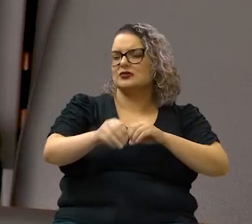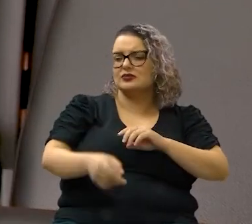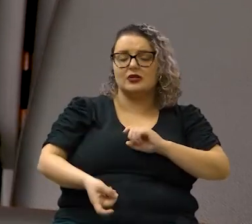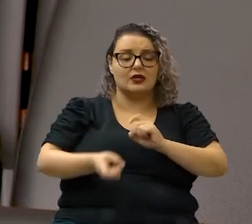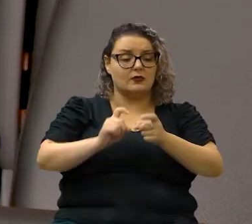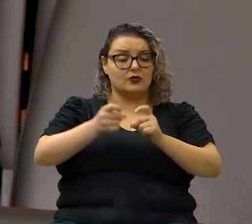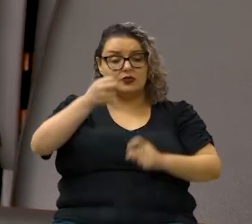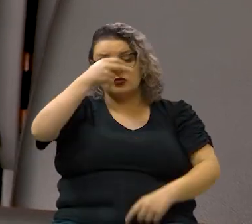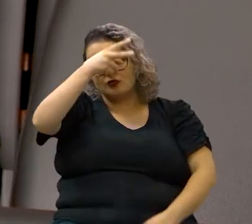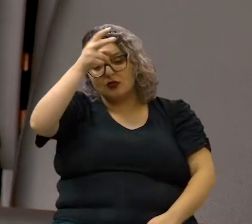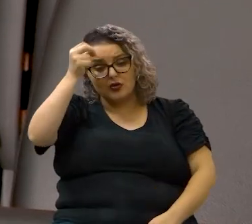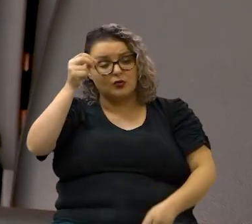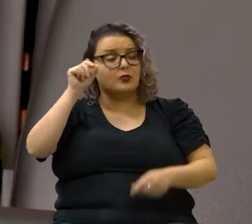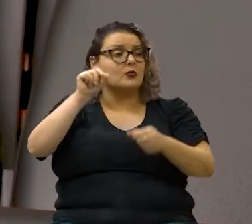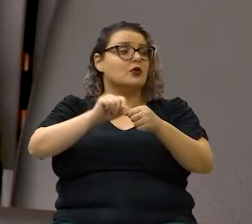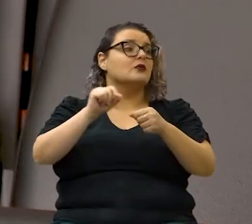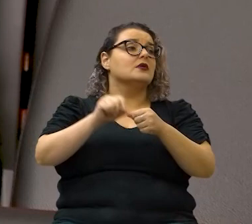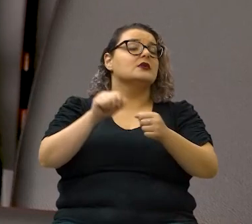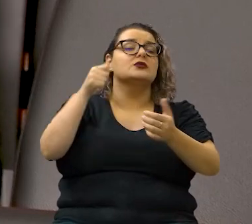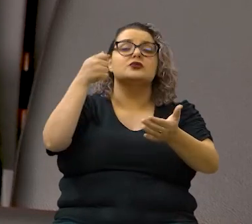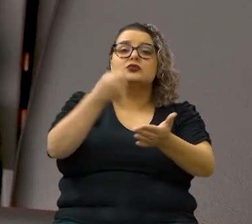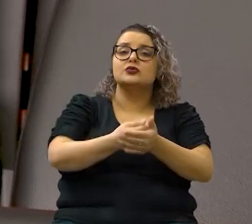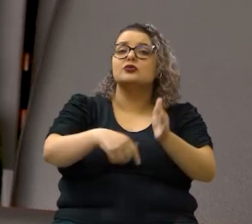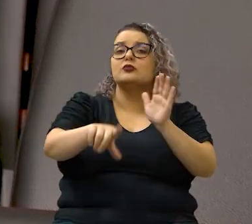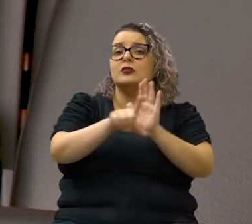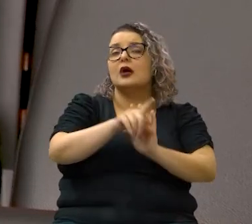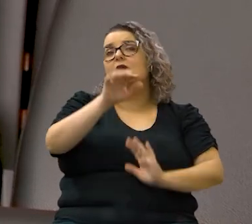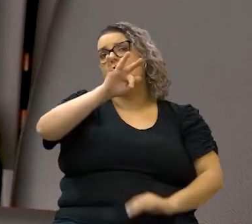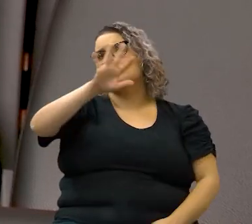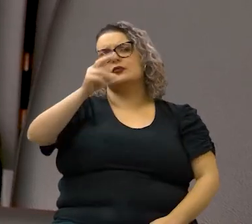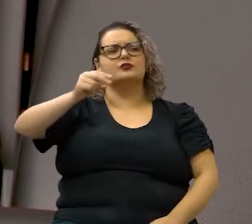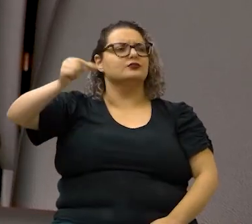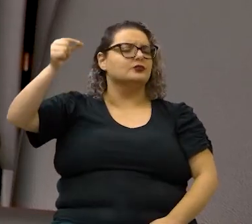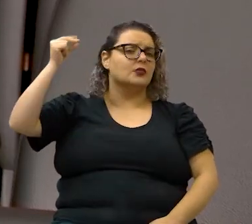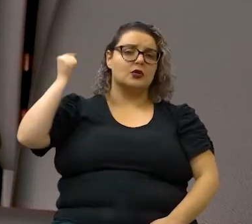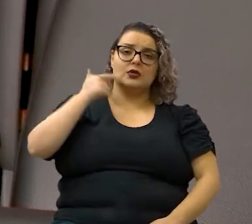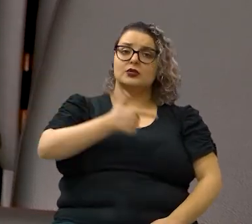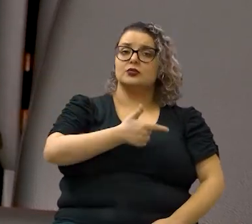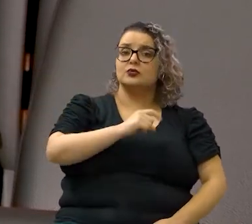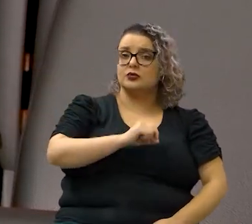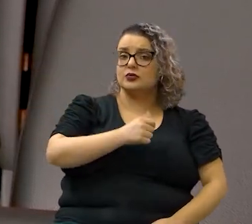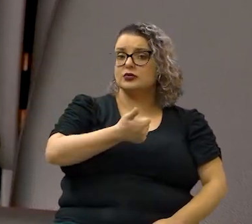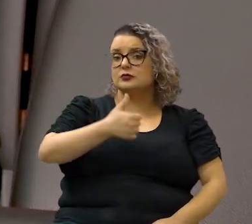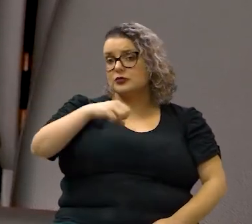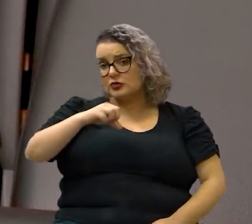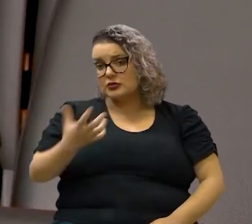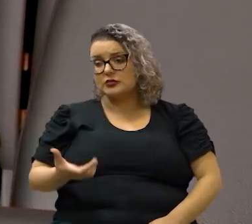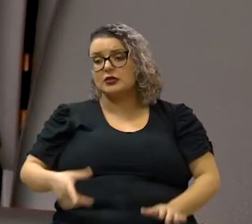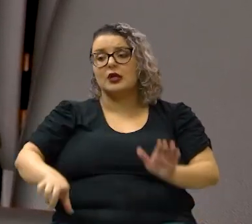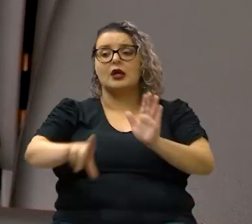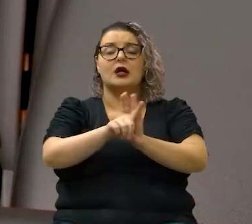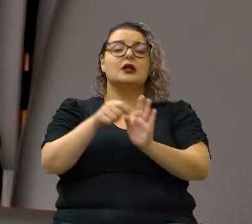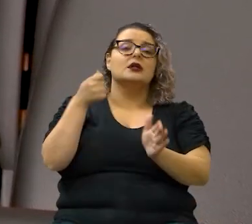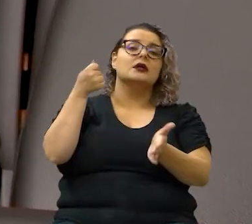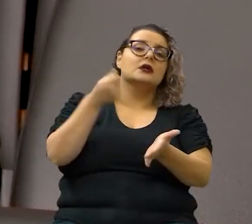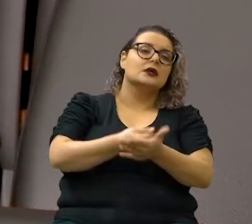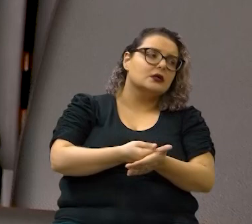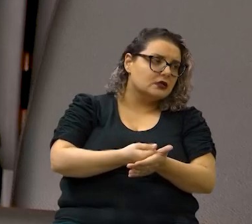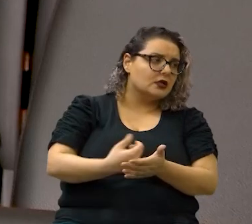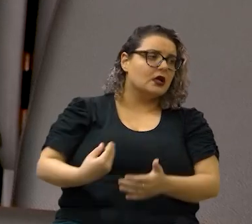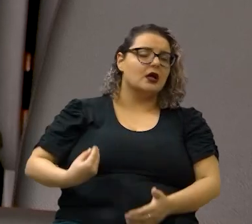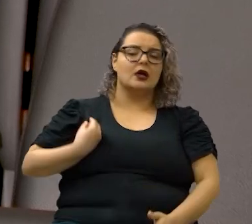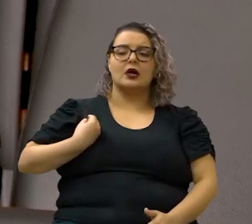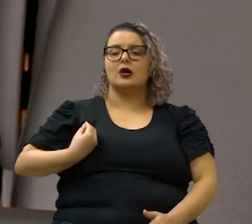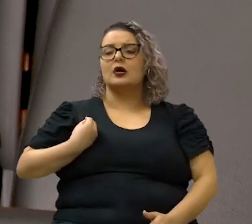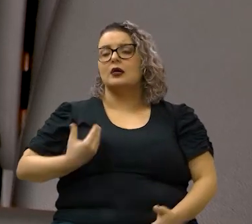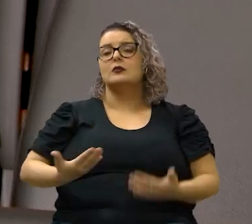Educação, reuniões com o prefeito, para fazer valer uma lei federal que já existe desde 2019, que é a lei que garante